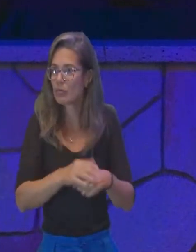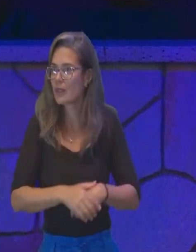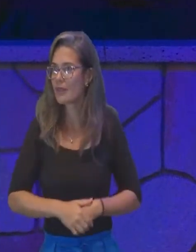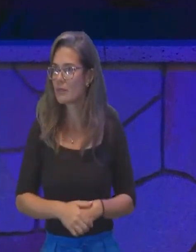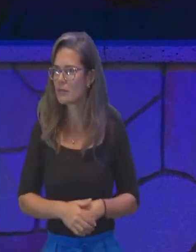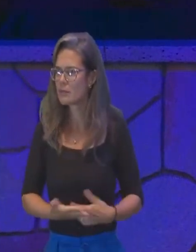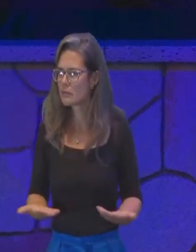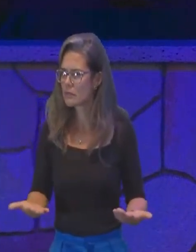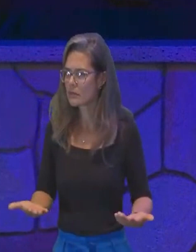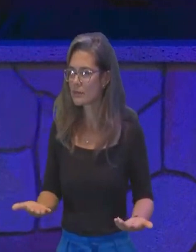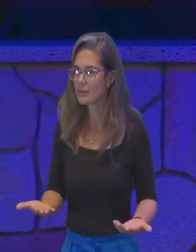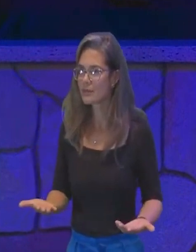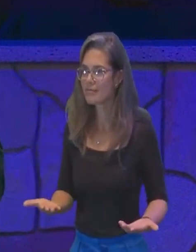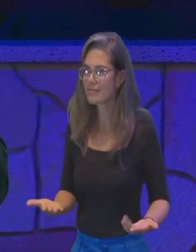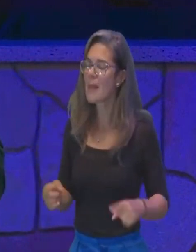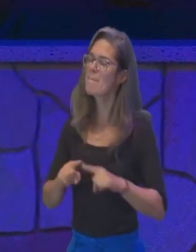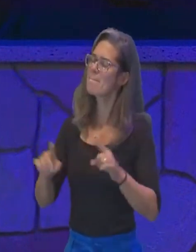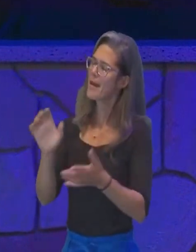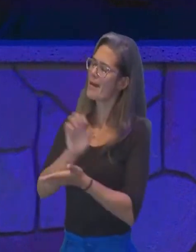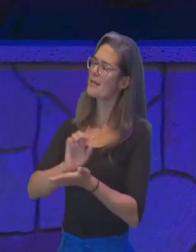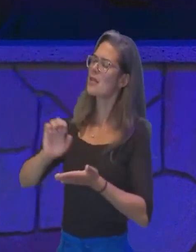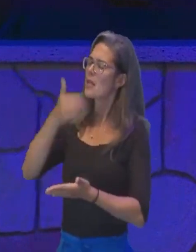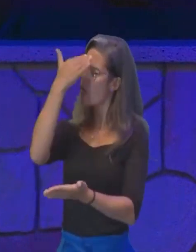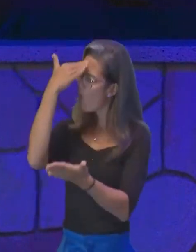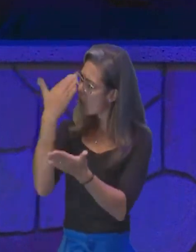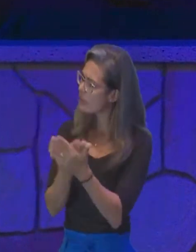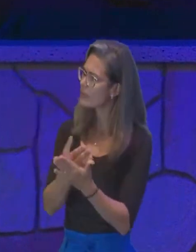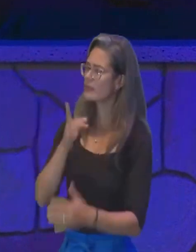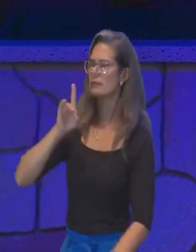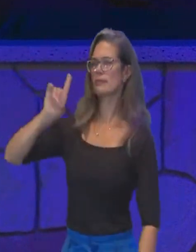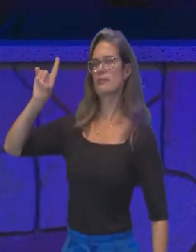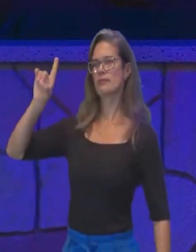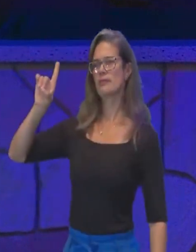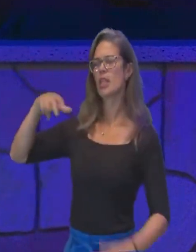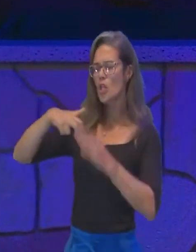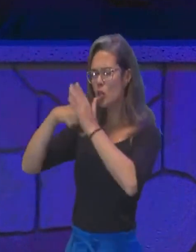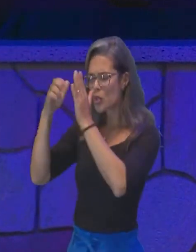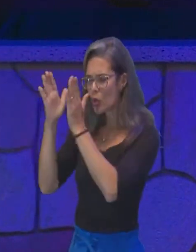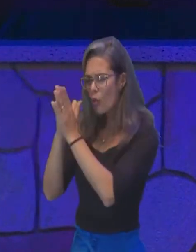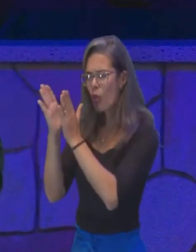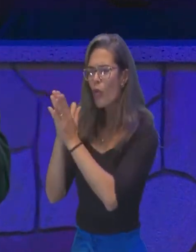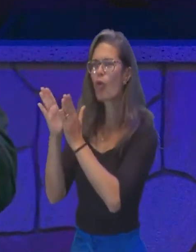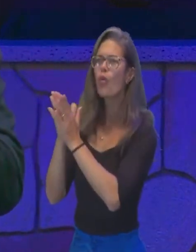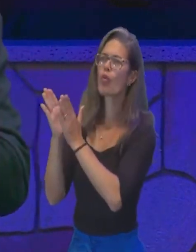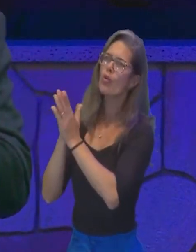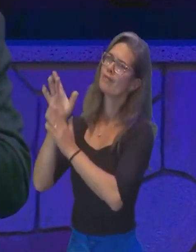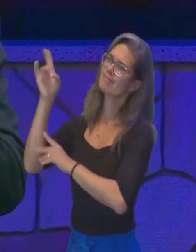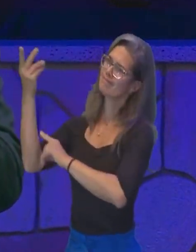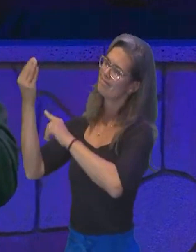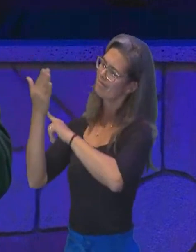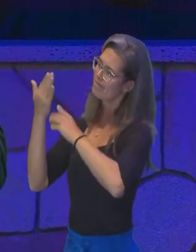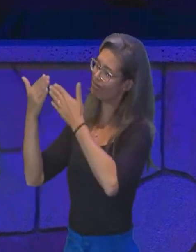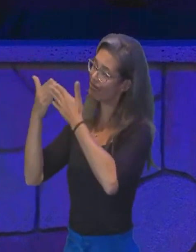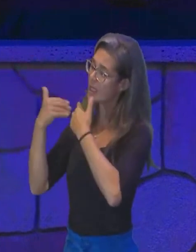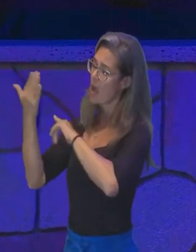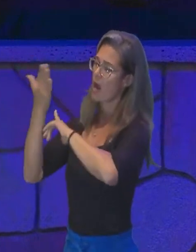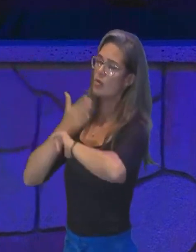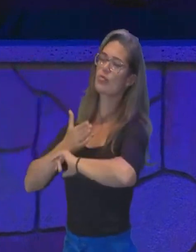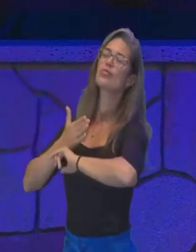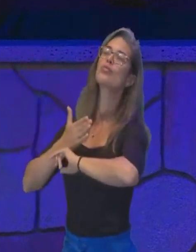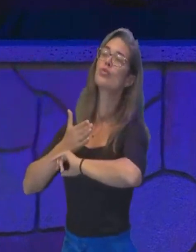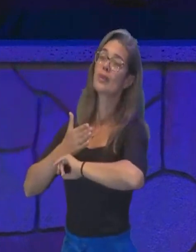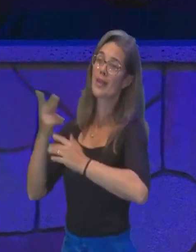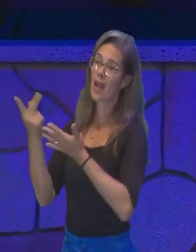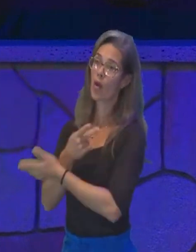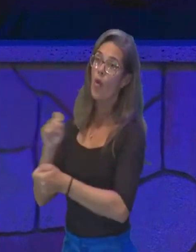comida. Mas aquele homem Elias, Elias de Deus, ele orou, ele fez uma oração ao Senhor, e ele realizou